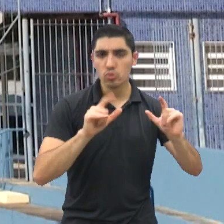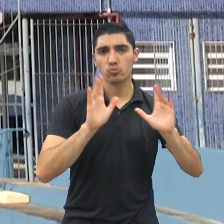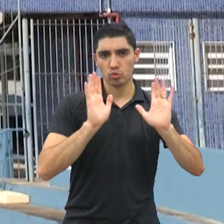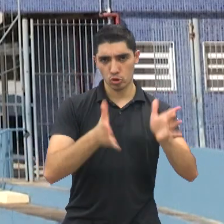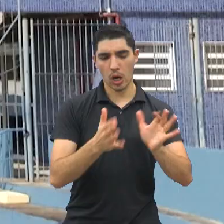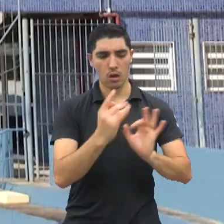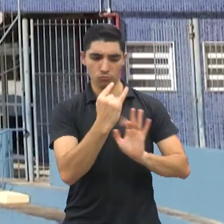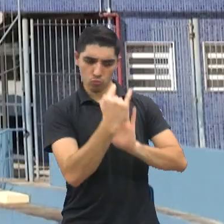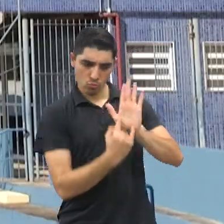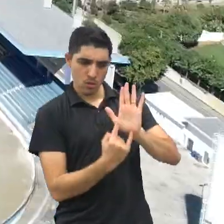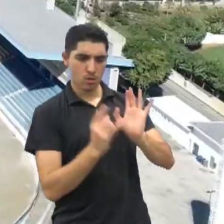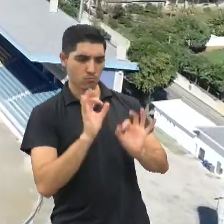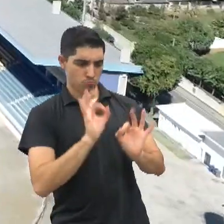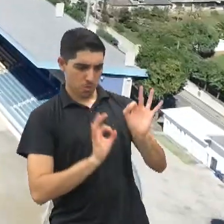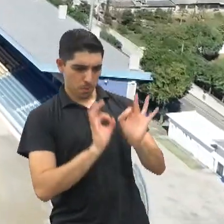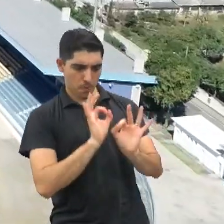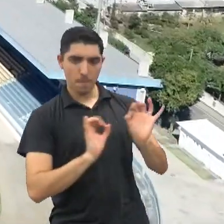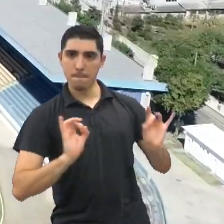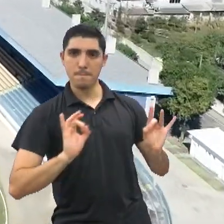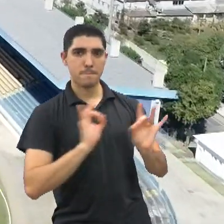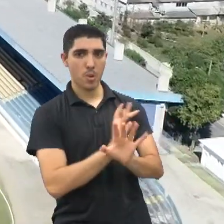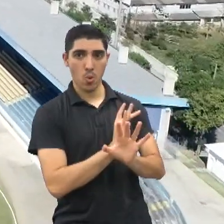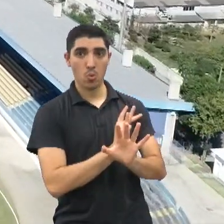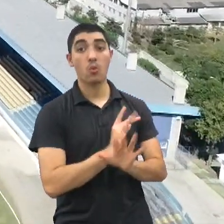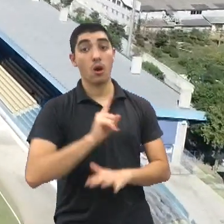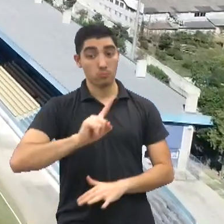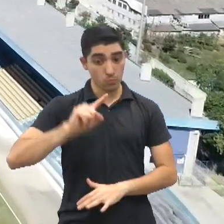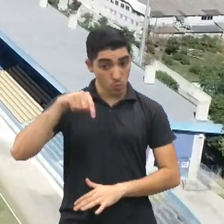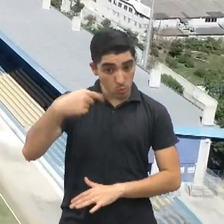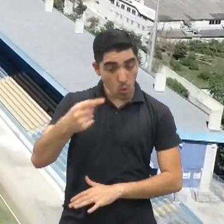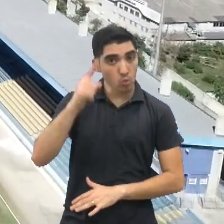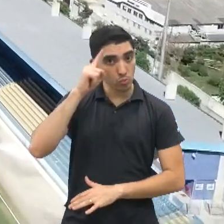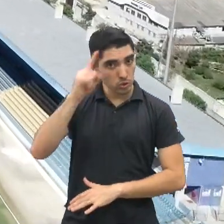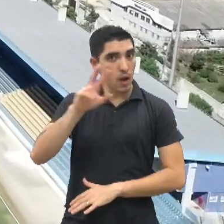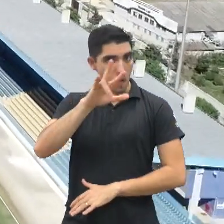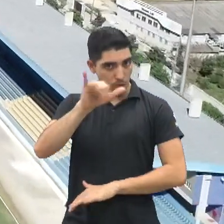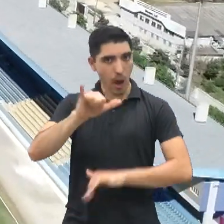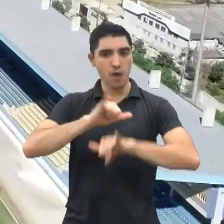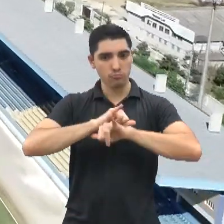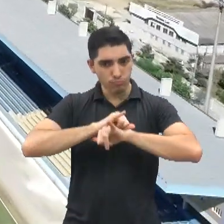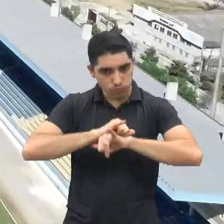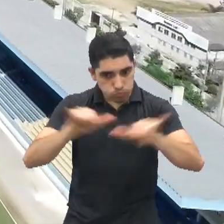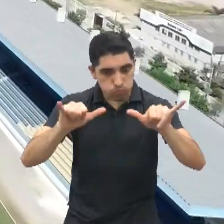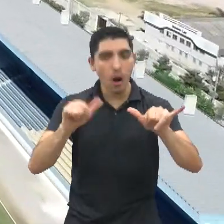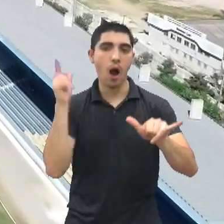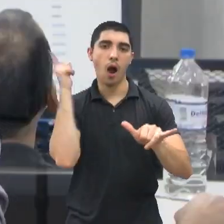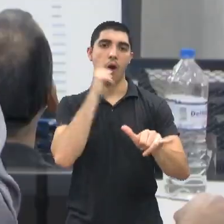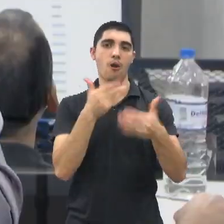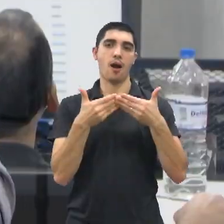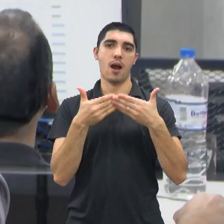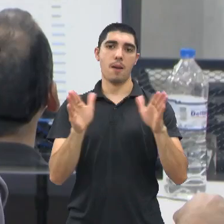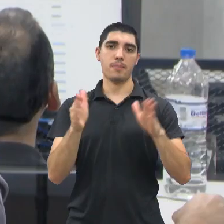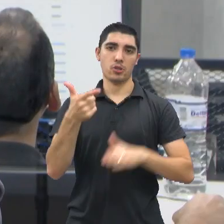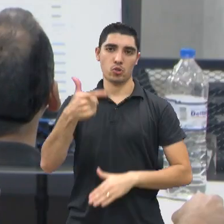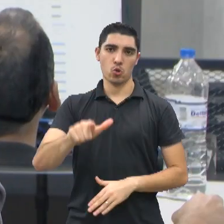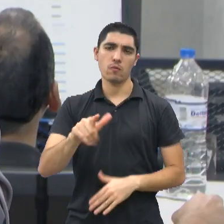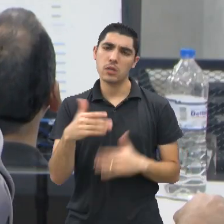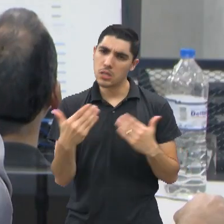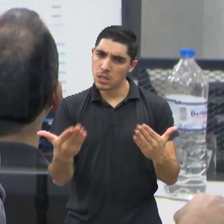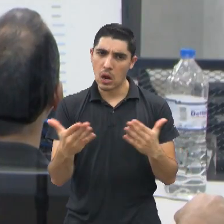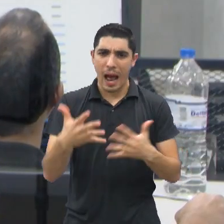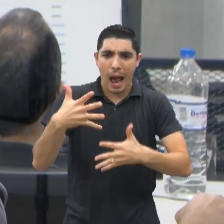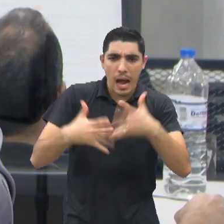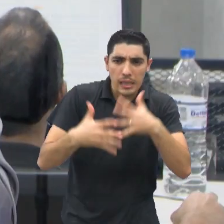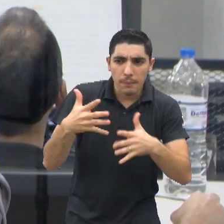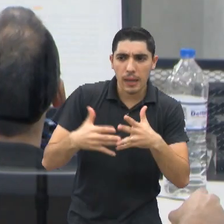documentação para poder nos próximos dias regularizar o mar Pereira ou seja não vai atrapalhar